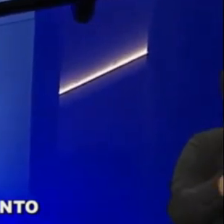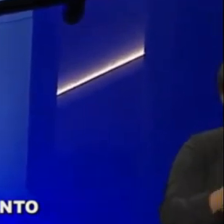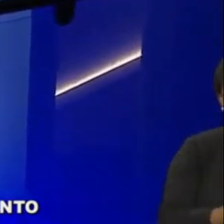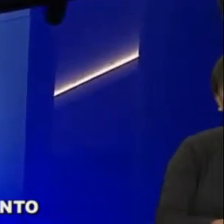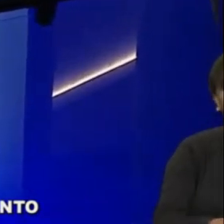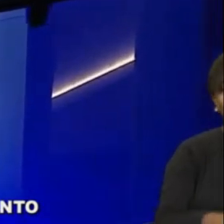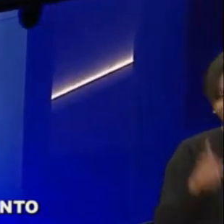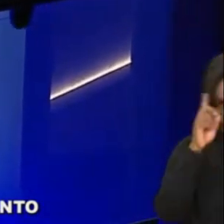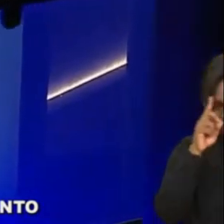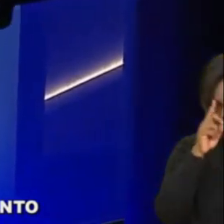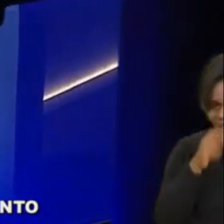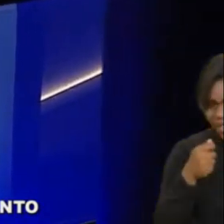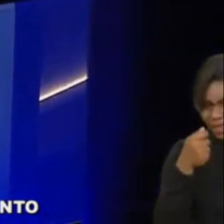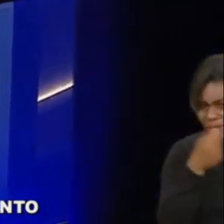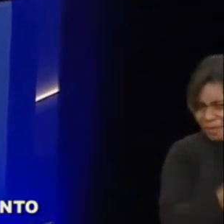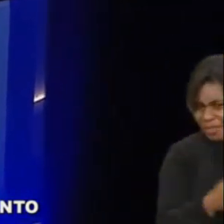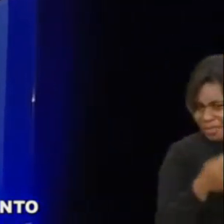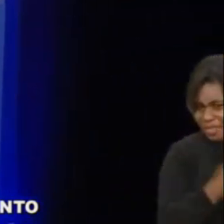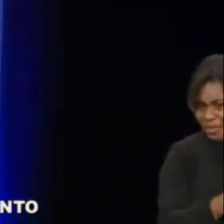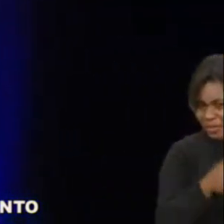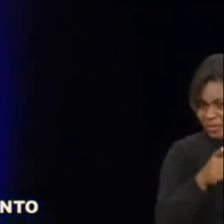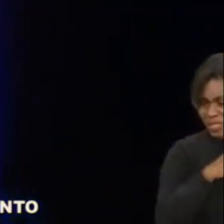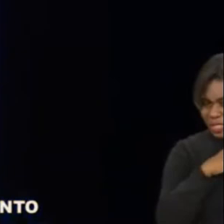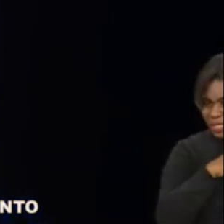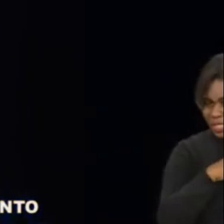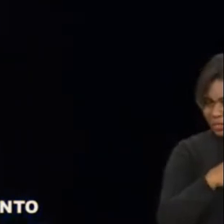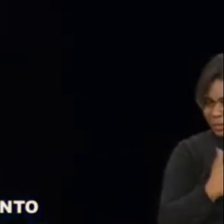Lembra da luta que você passou na saúde?